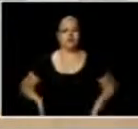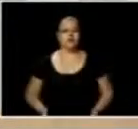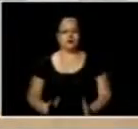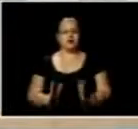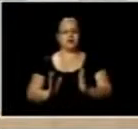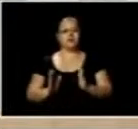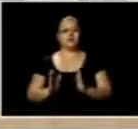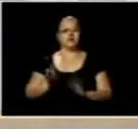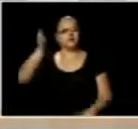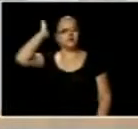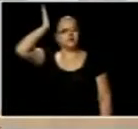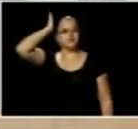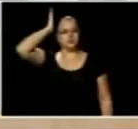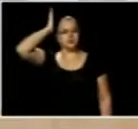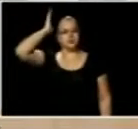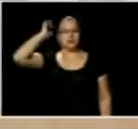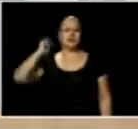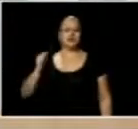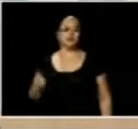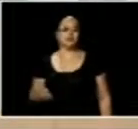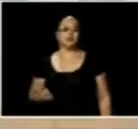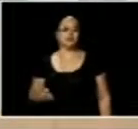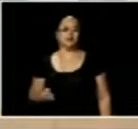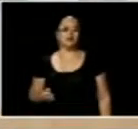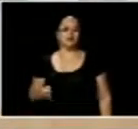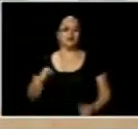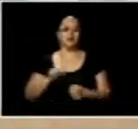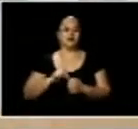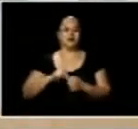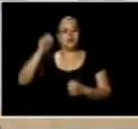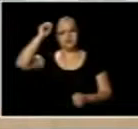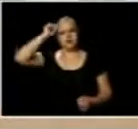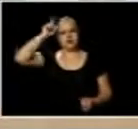e faz com que a cultura sobreviva,